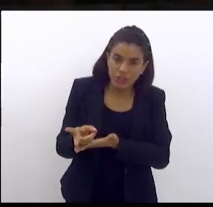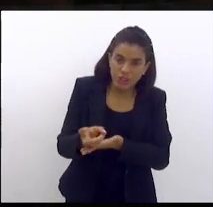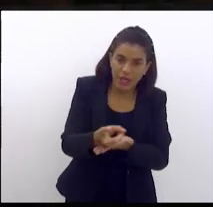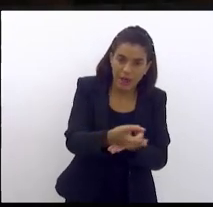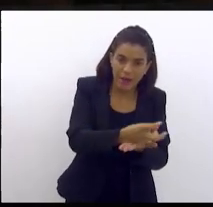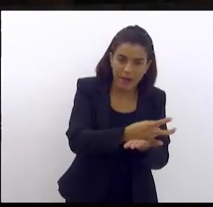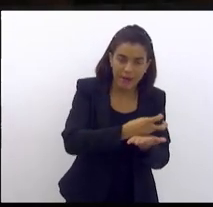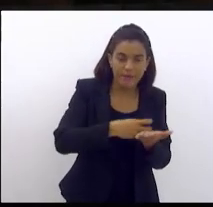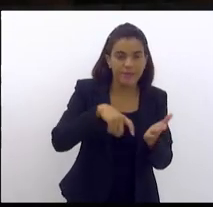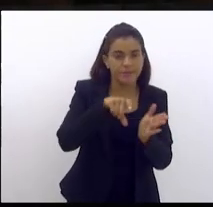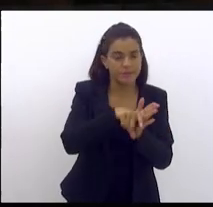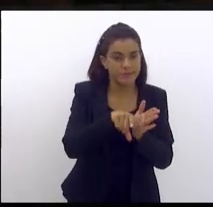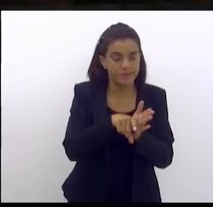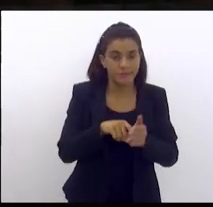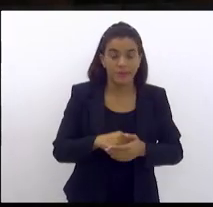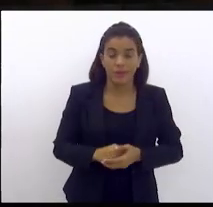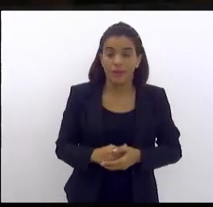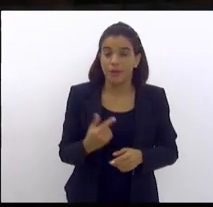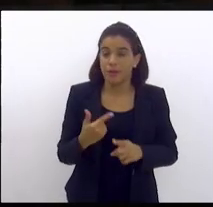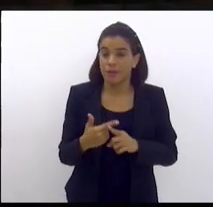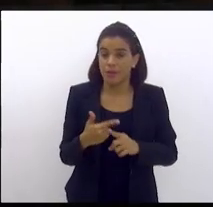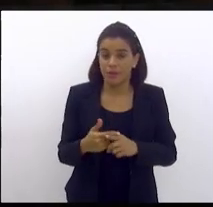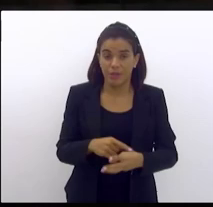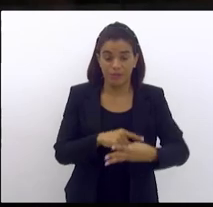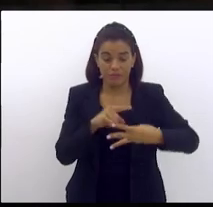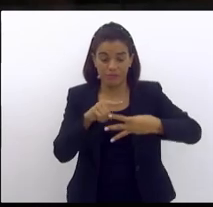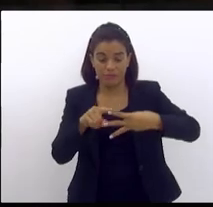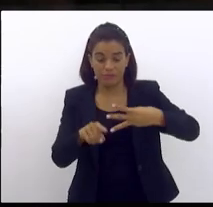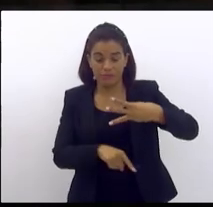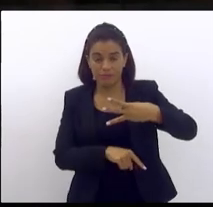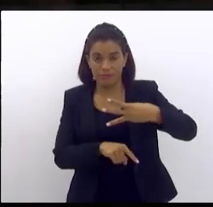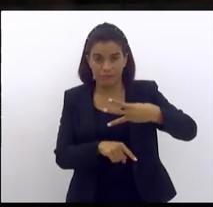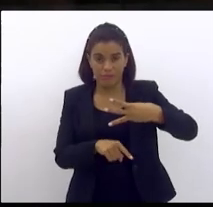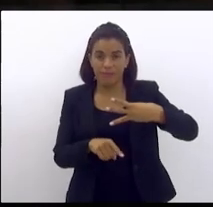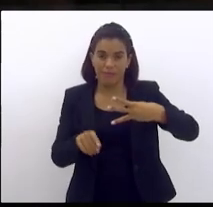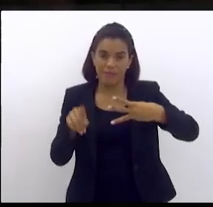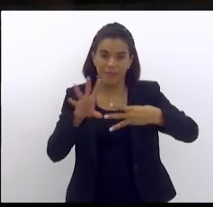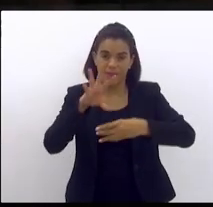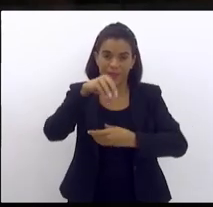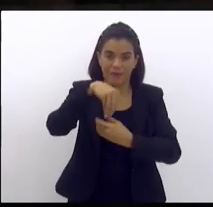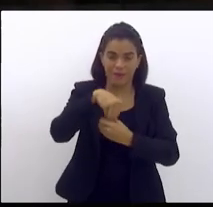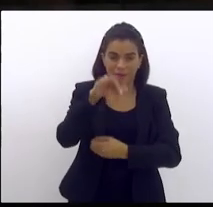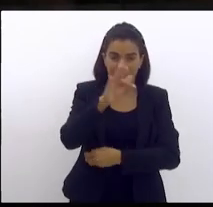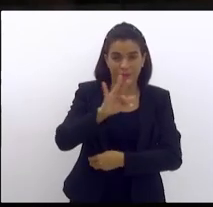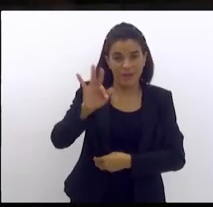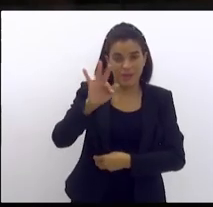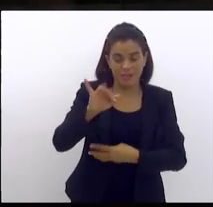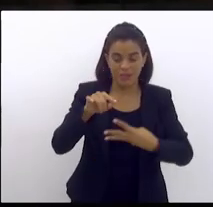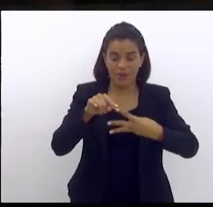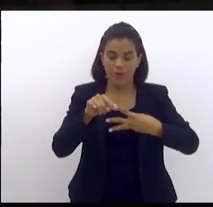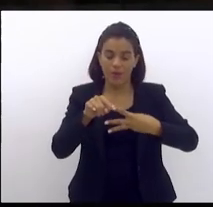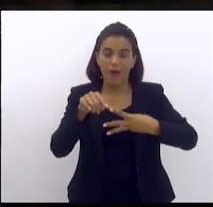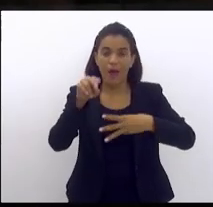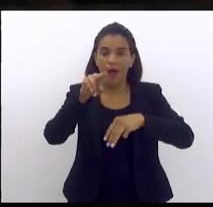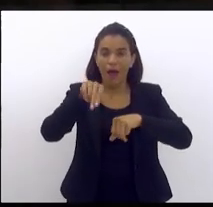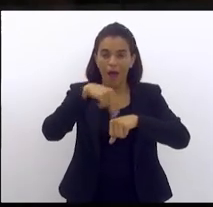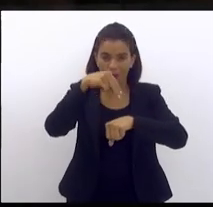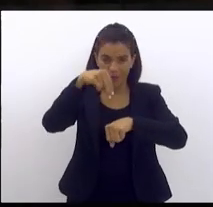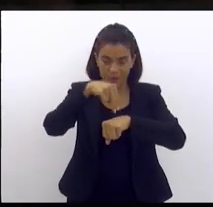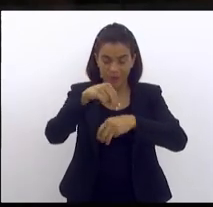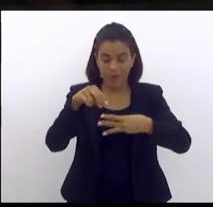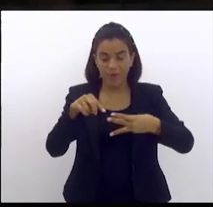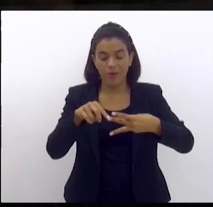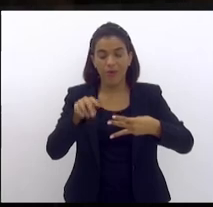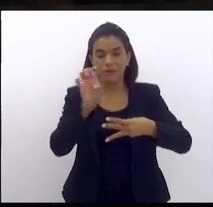primeiro que os três entes federativos querem ganhar a união